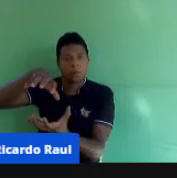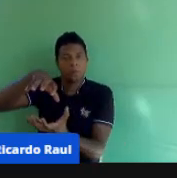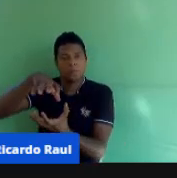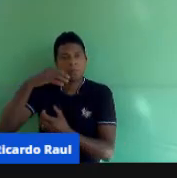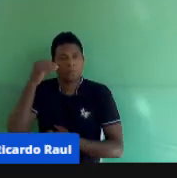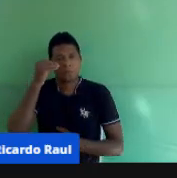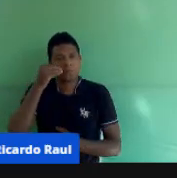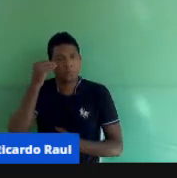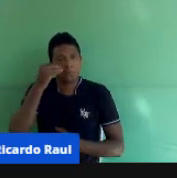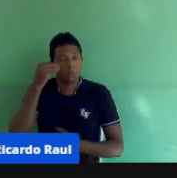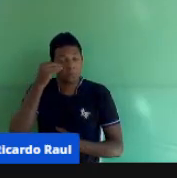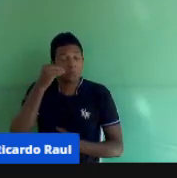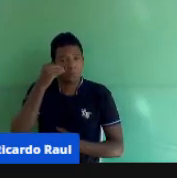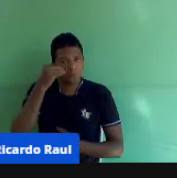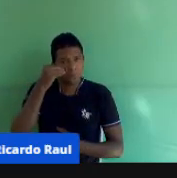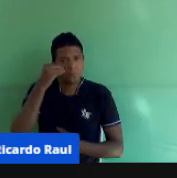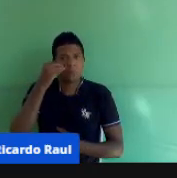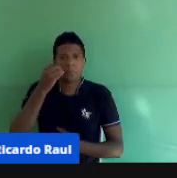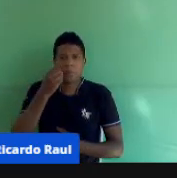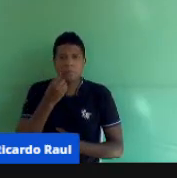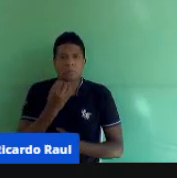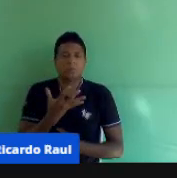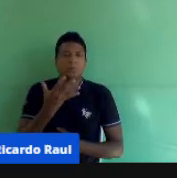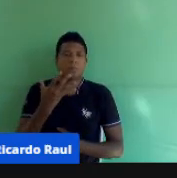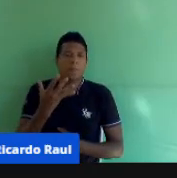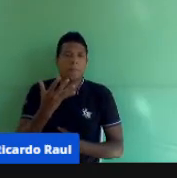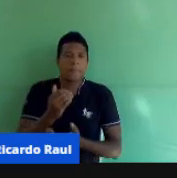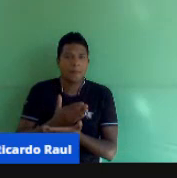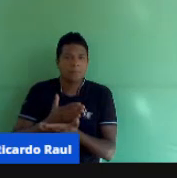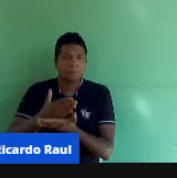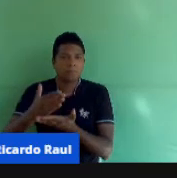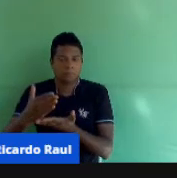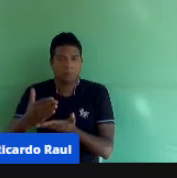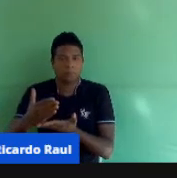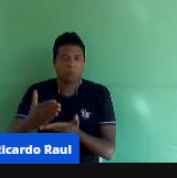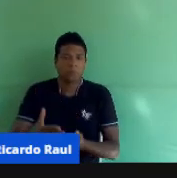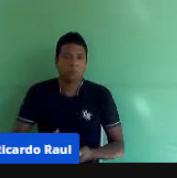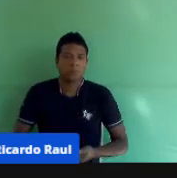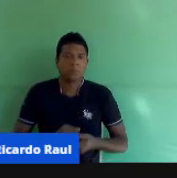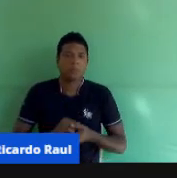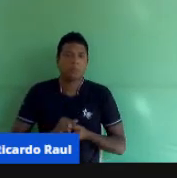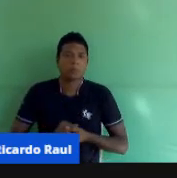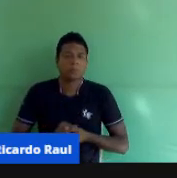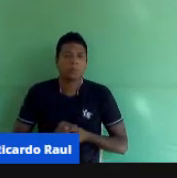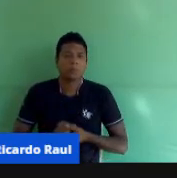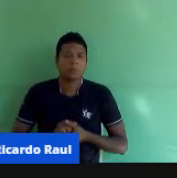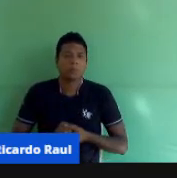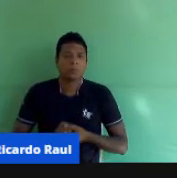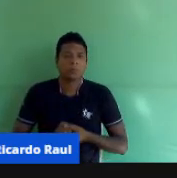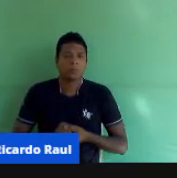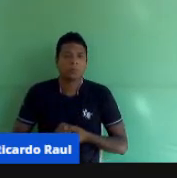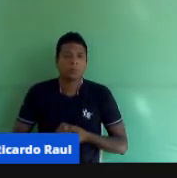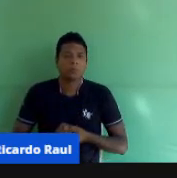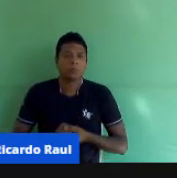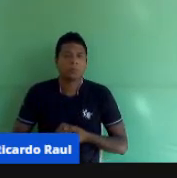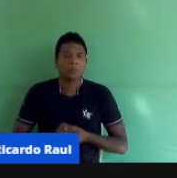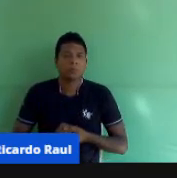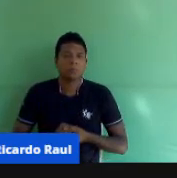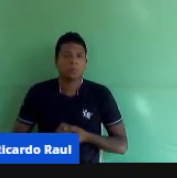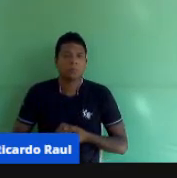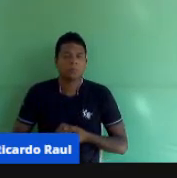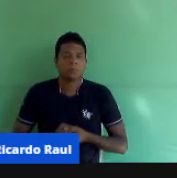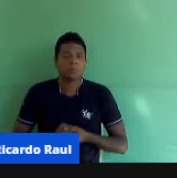experiência enriquecedora a partir desses pressupostos, né? E, obviamente, nós